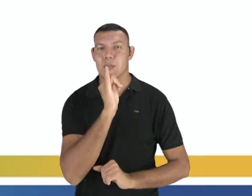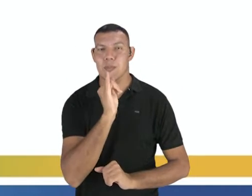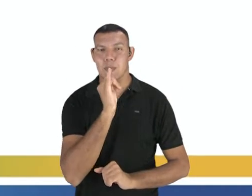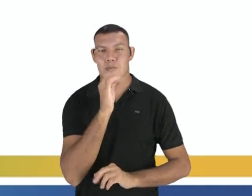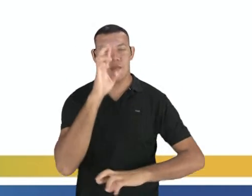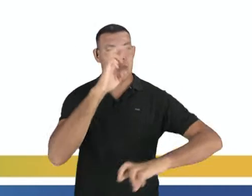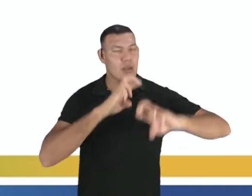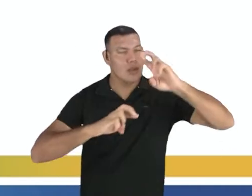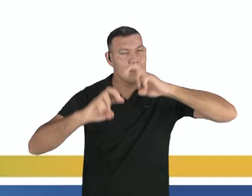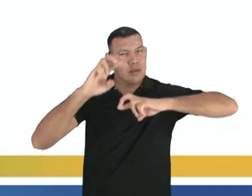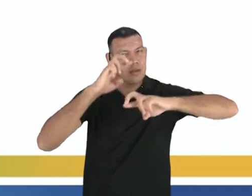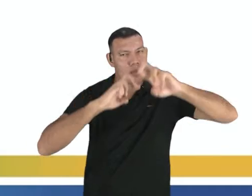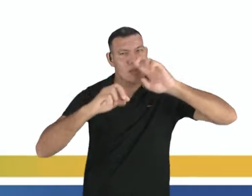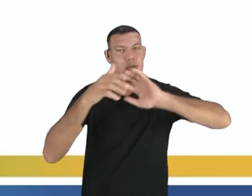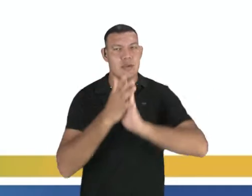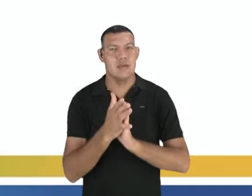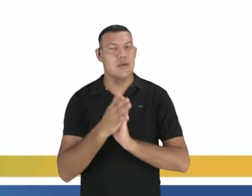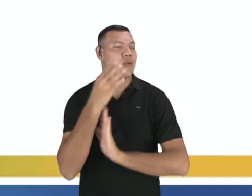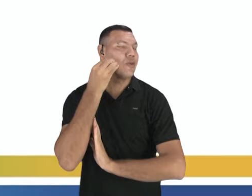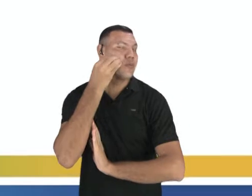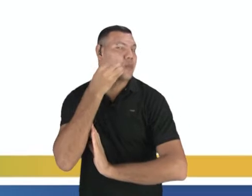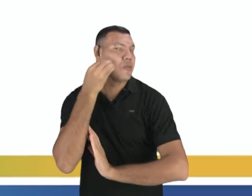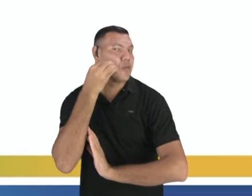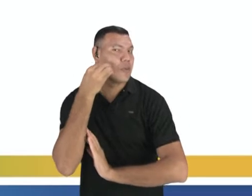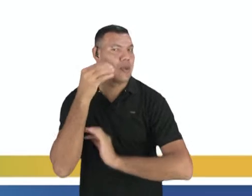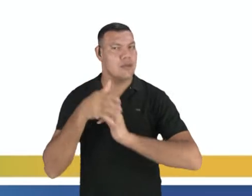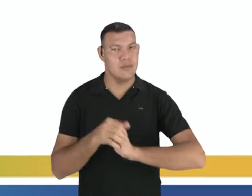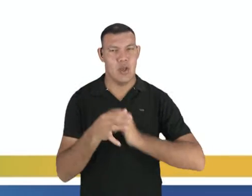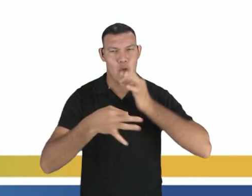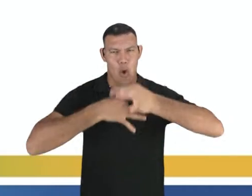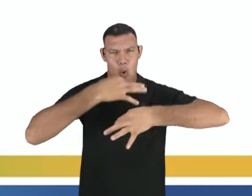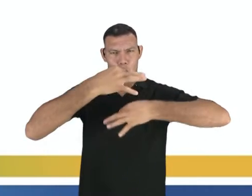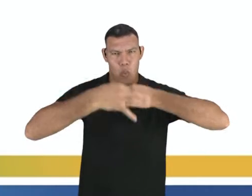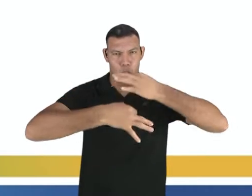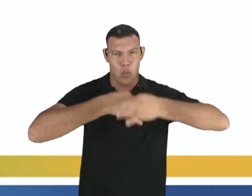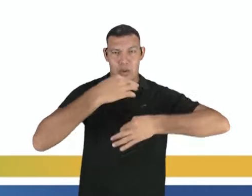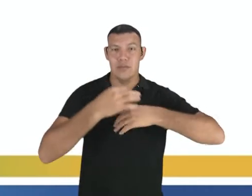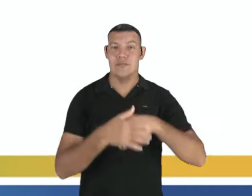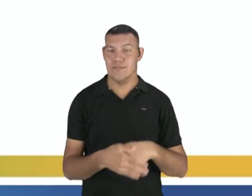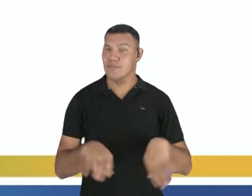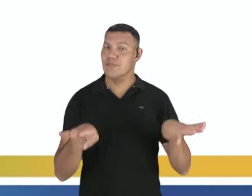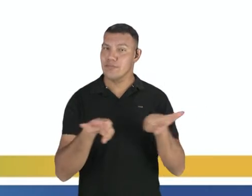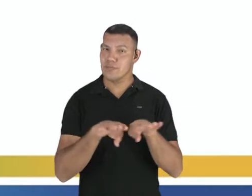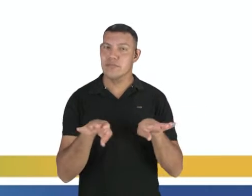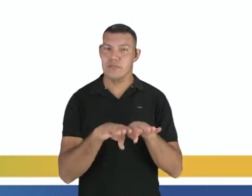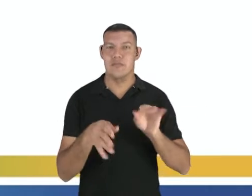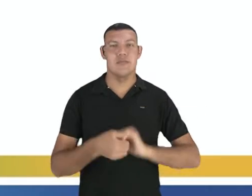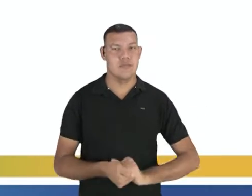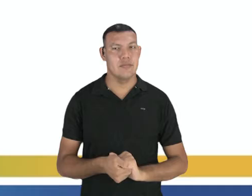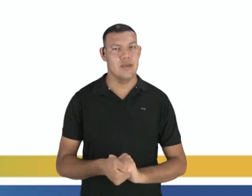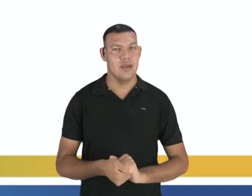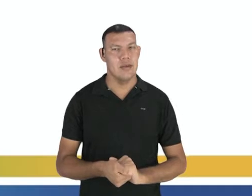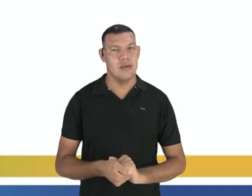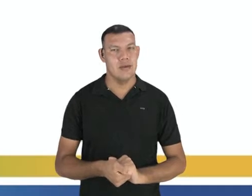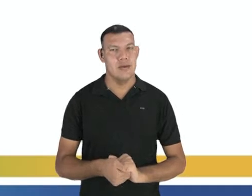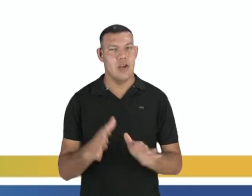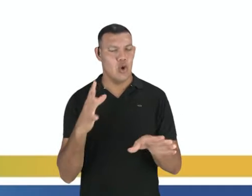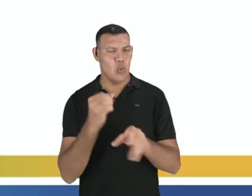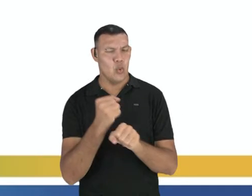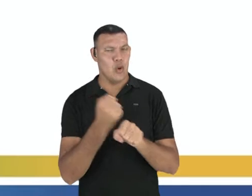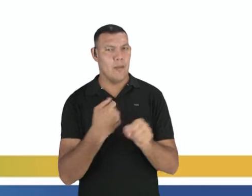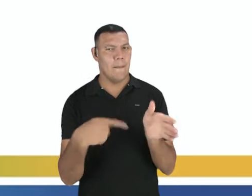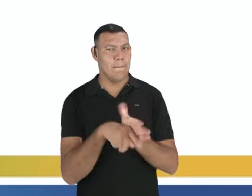exemplo, a observação, a experimentação, a crítica e até mesmo a parte de